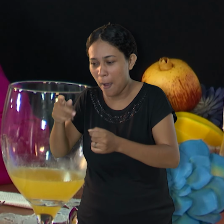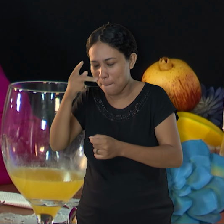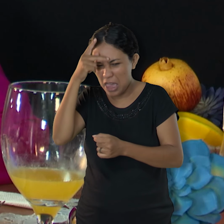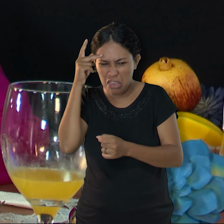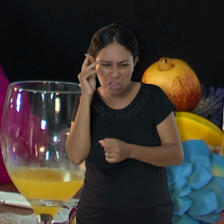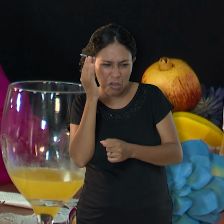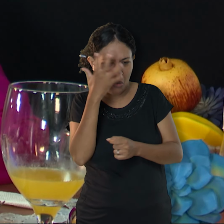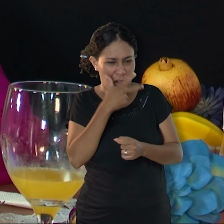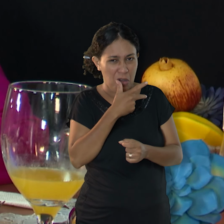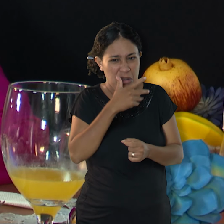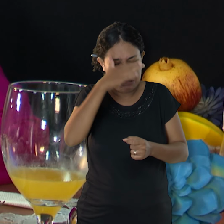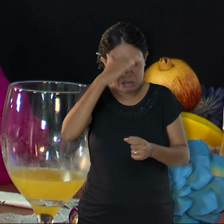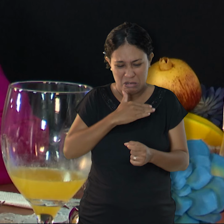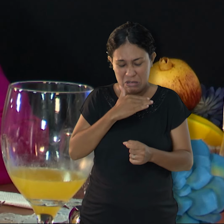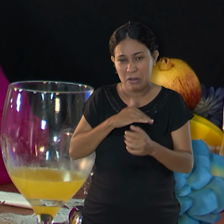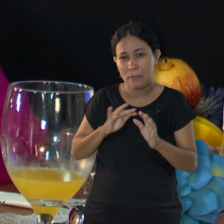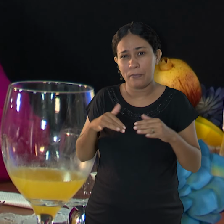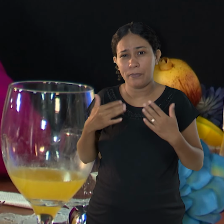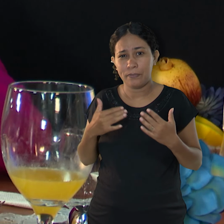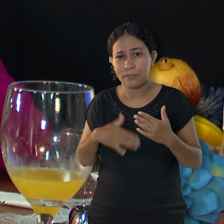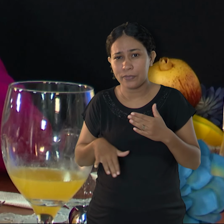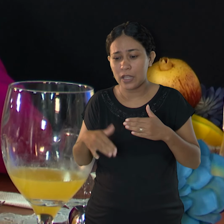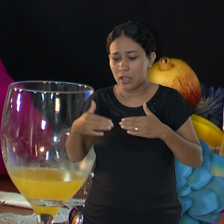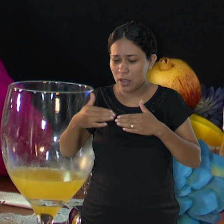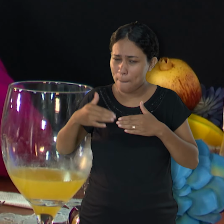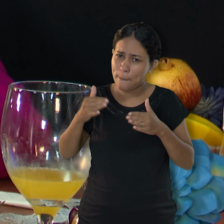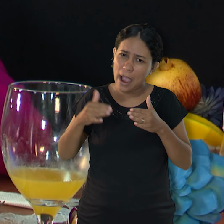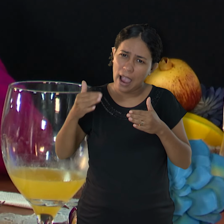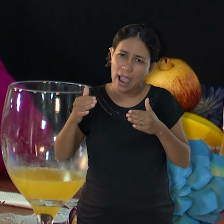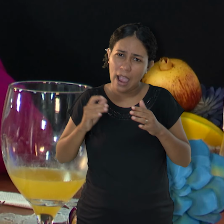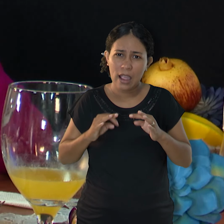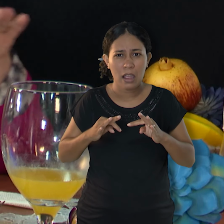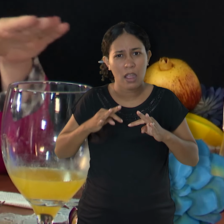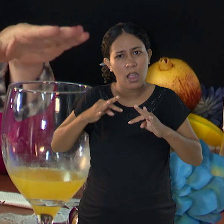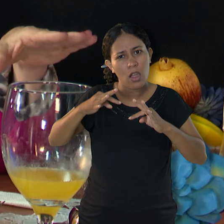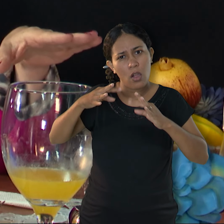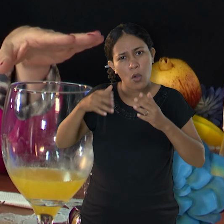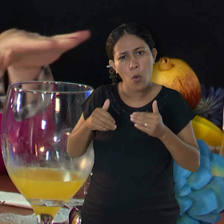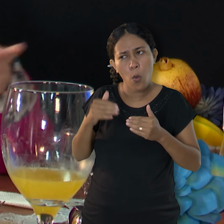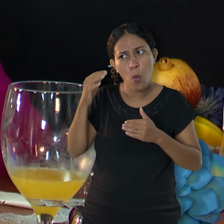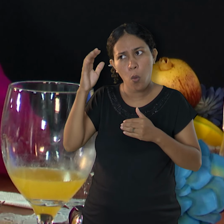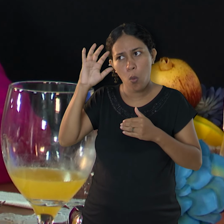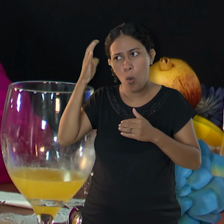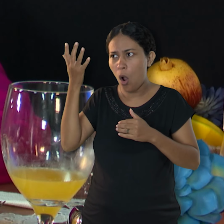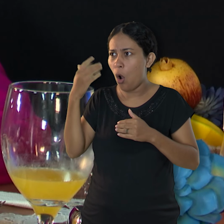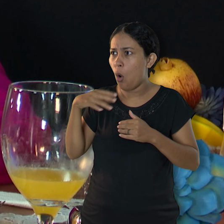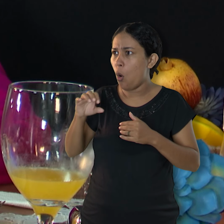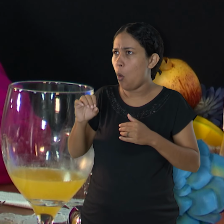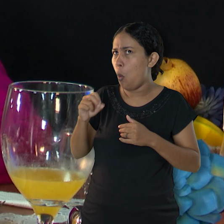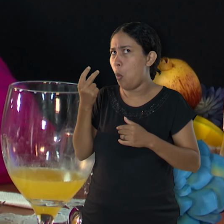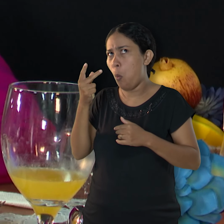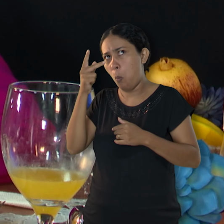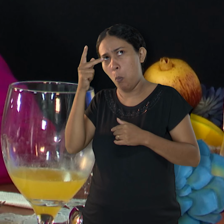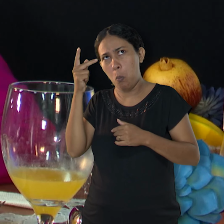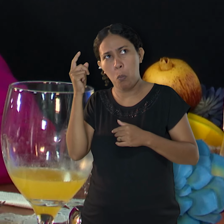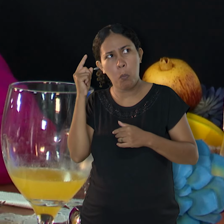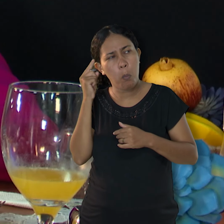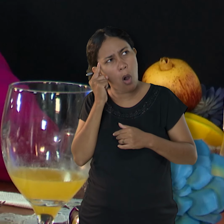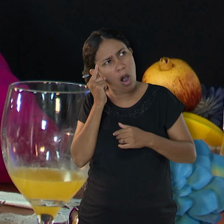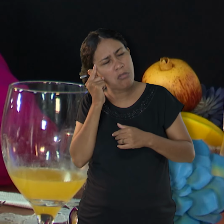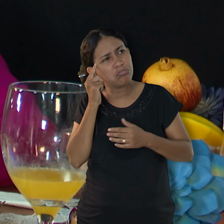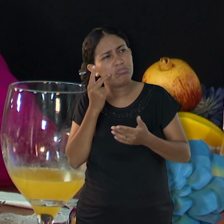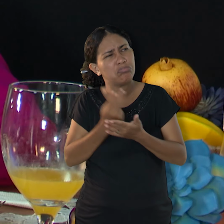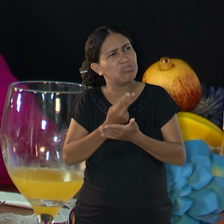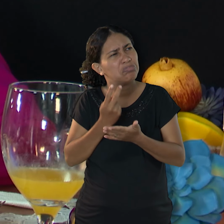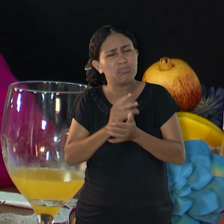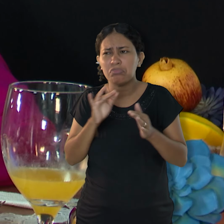tempo e com os resultados do tribunal, ou eu tô me iludindo, mas não me fala se for mentira. Deixa eu ficar iludida. Mulher, que é